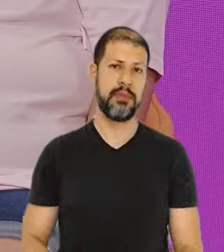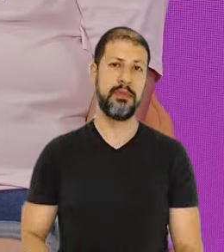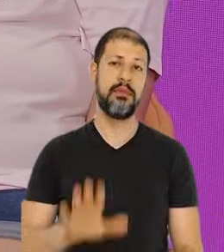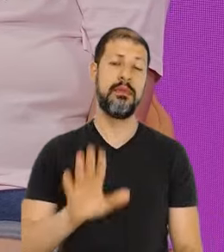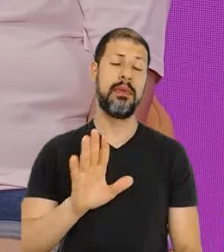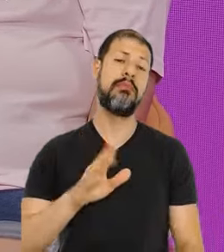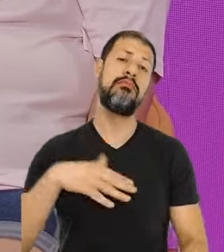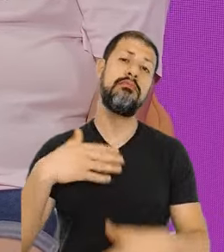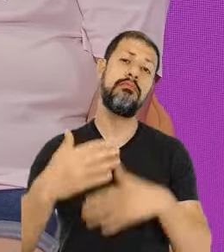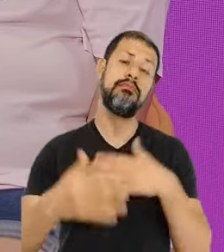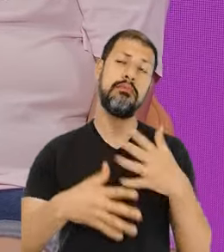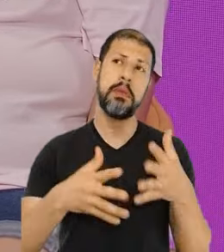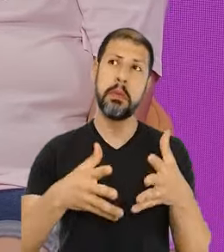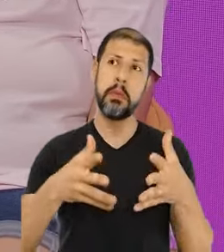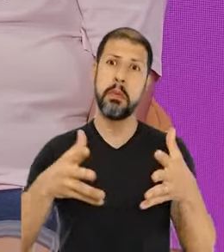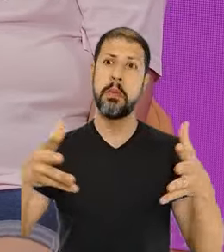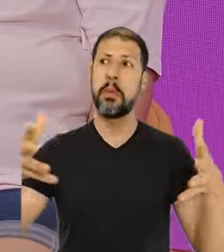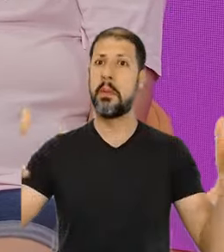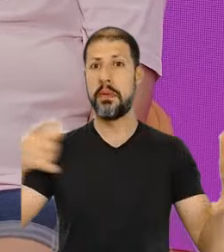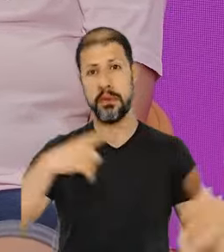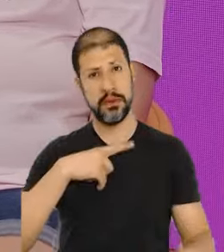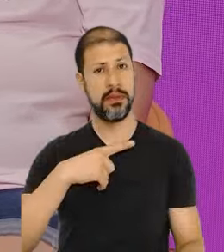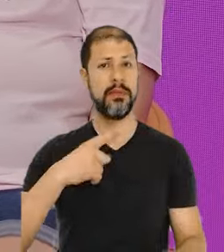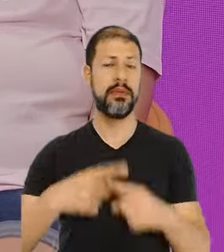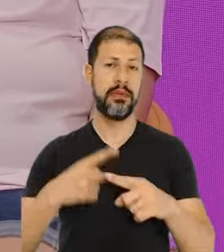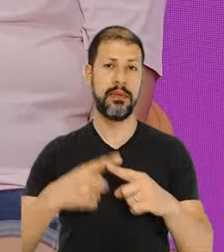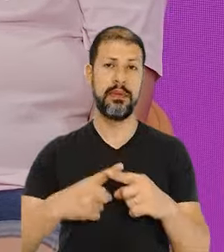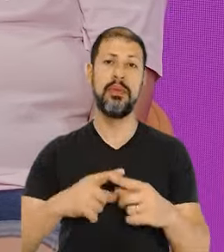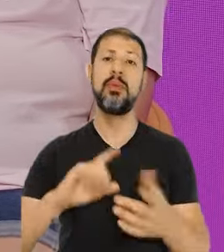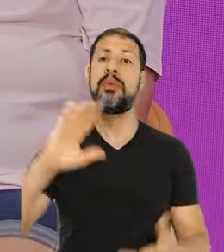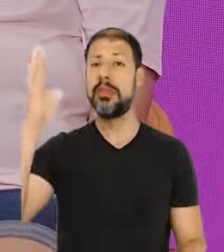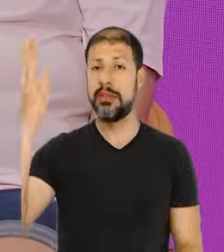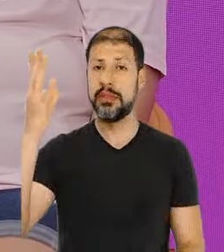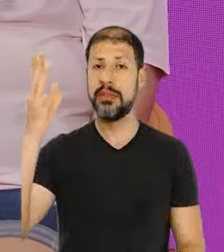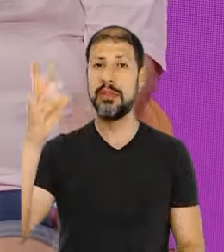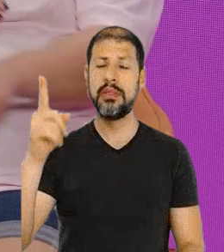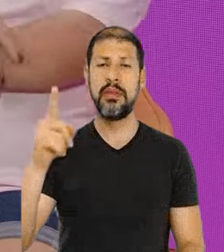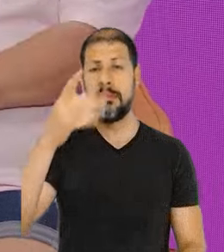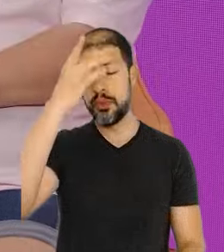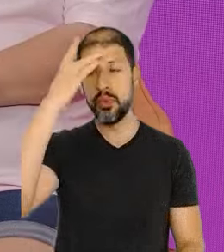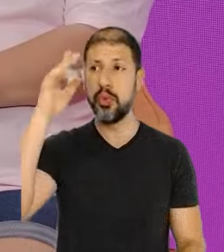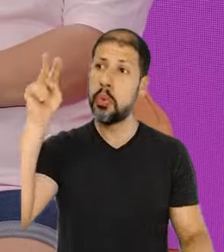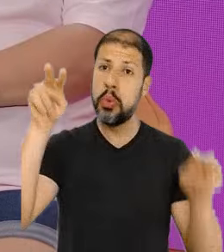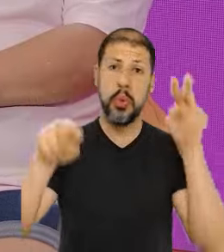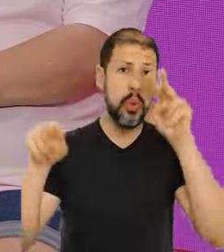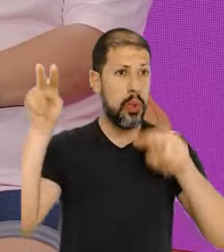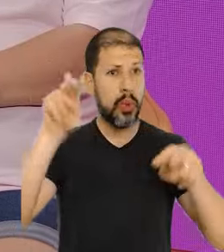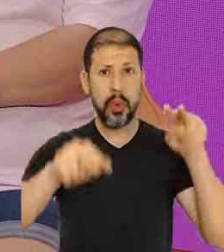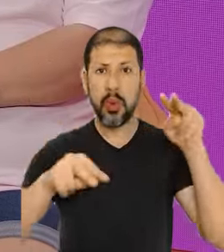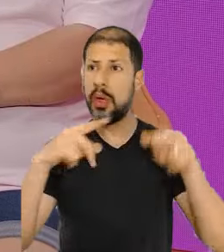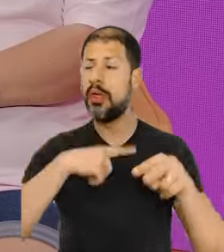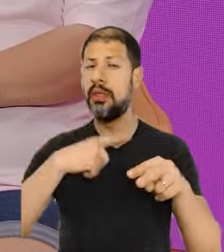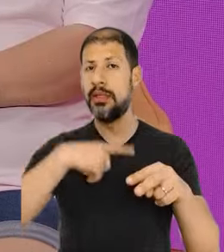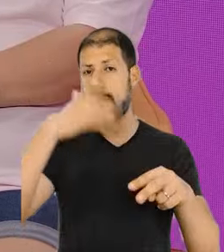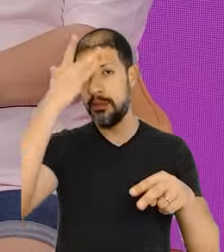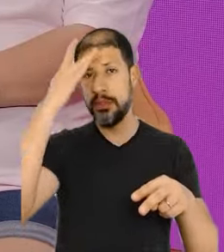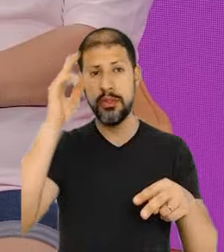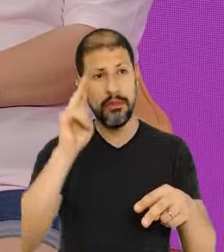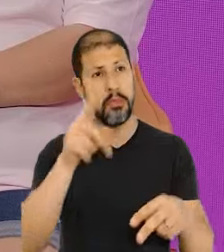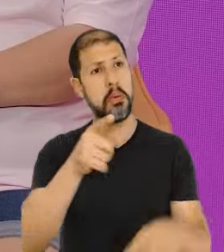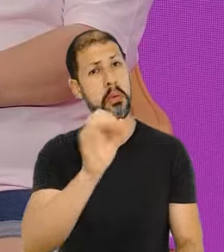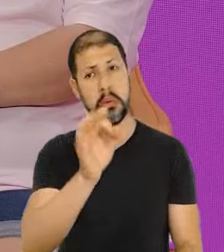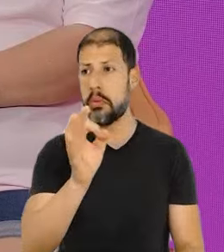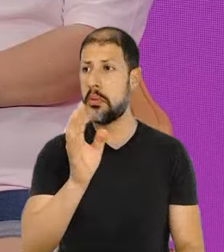foi tendo uma dimensão muito maior porque o que que aconteceu com a visibilidade com a coisa as pessoas vendo